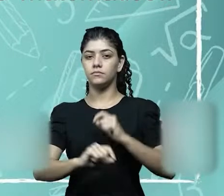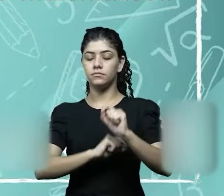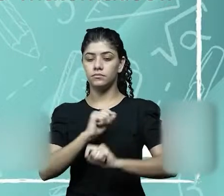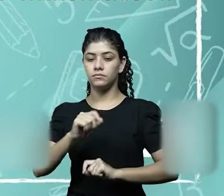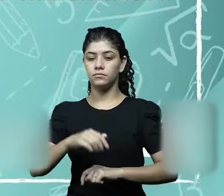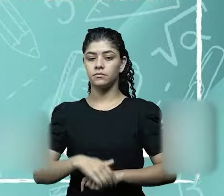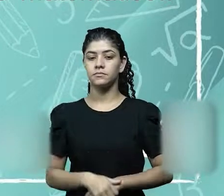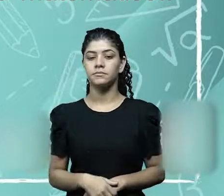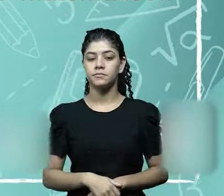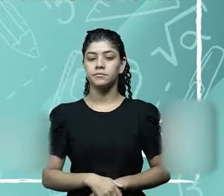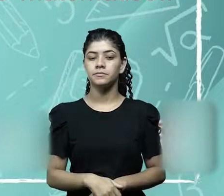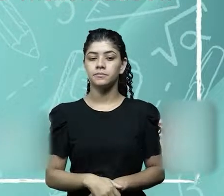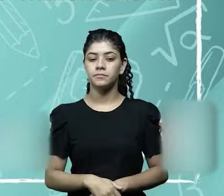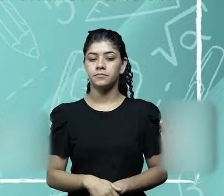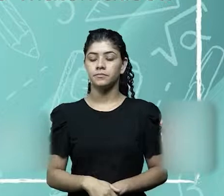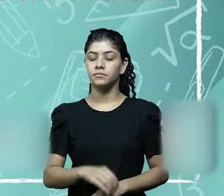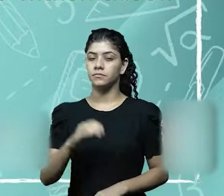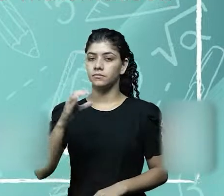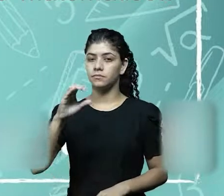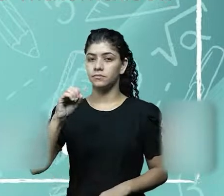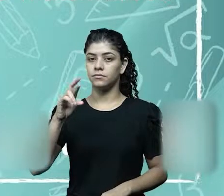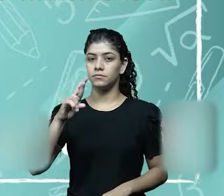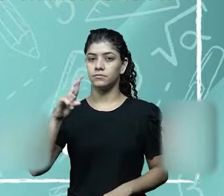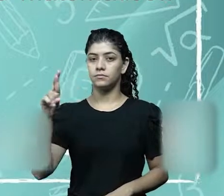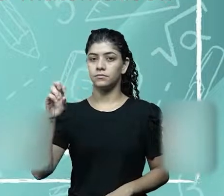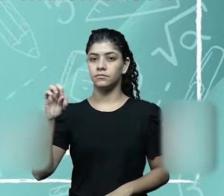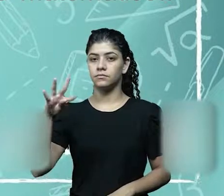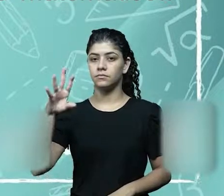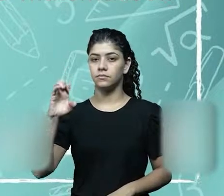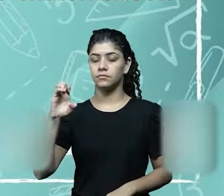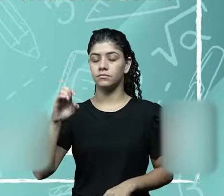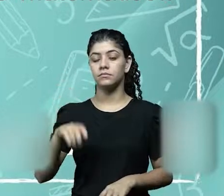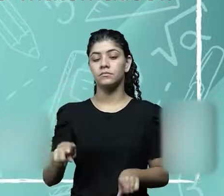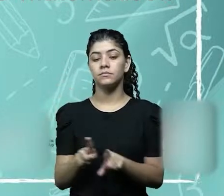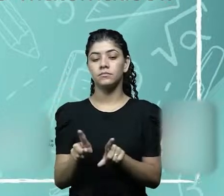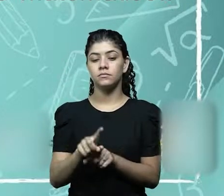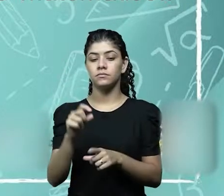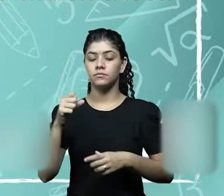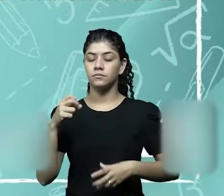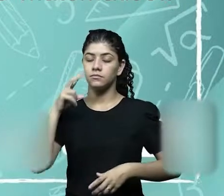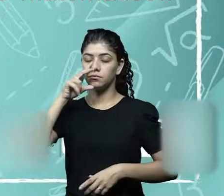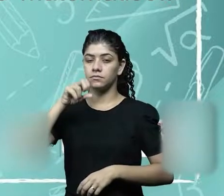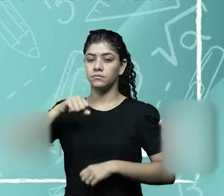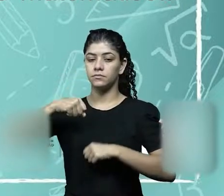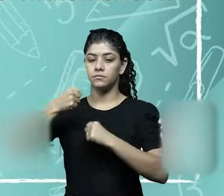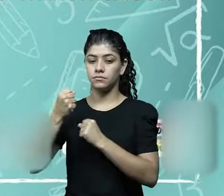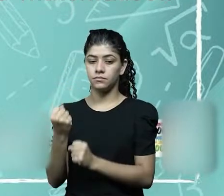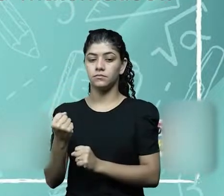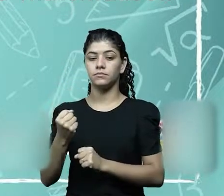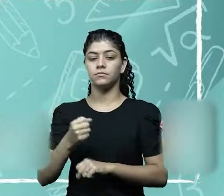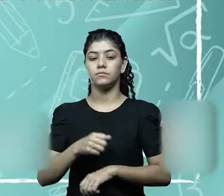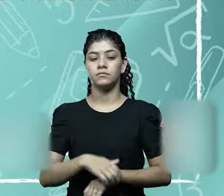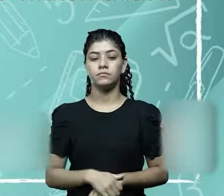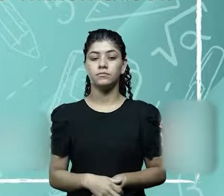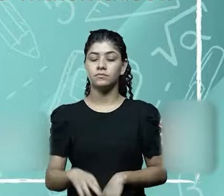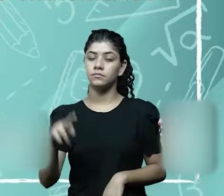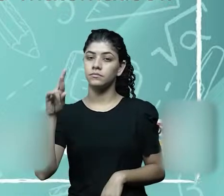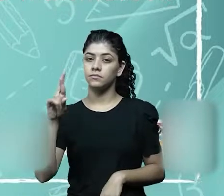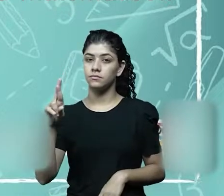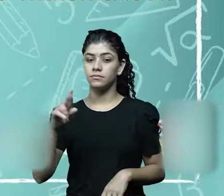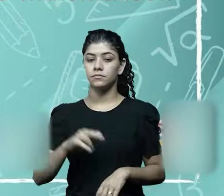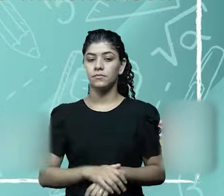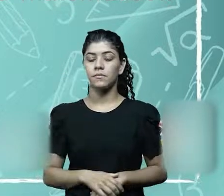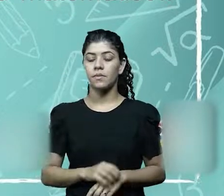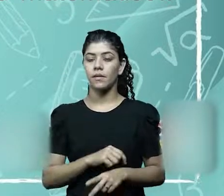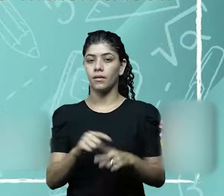a amperagem, que é a corrente, e a resistência, que é o R. Aqui nós temos